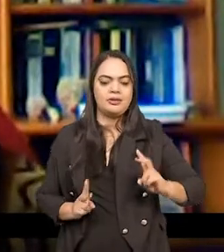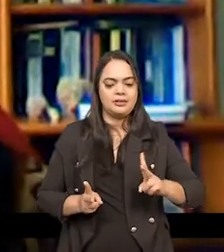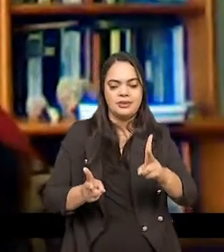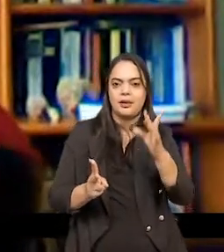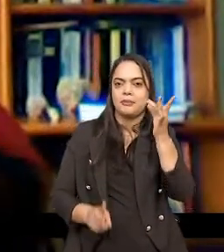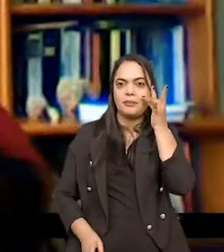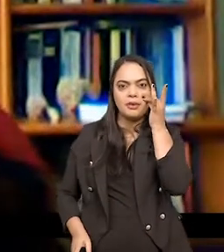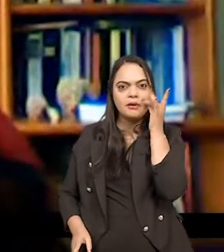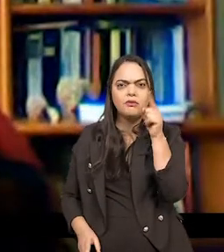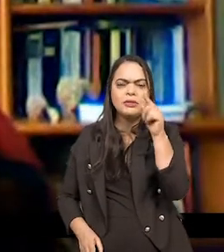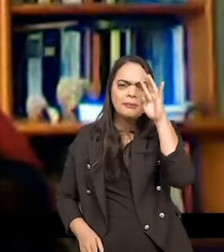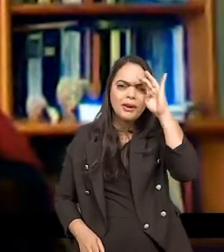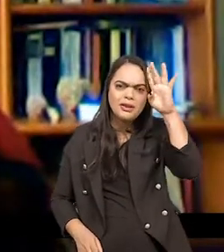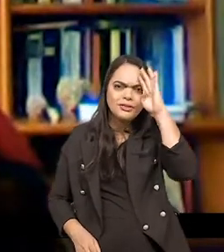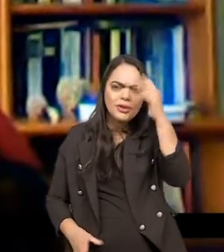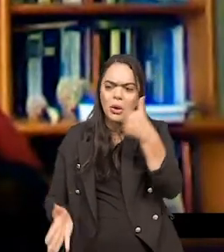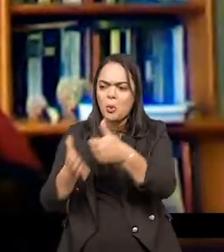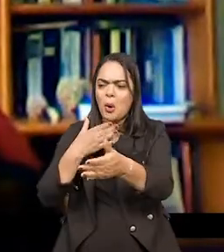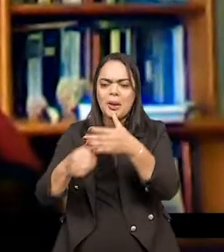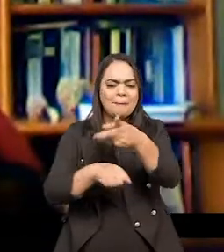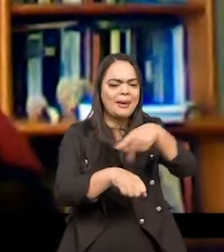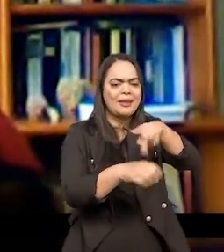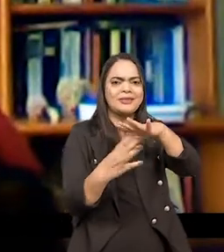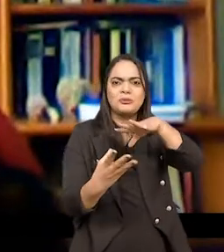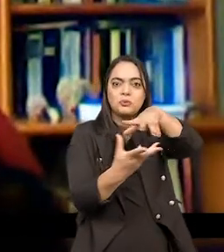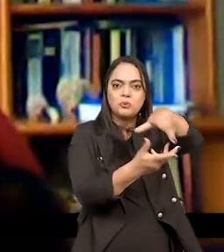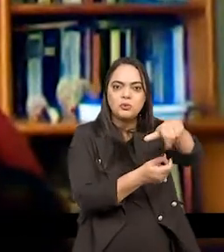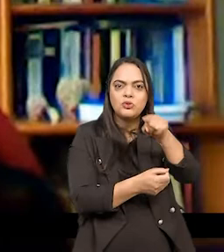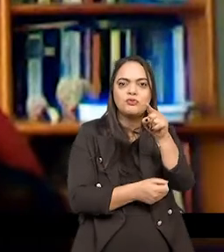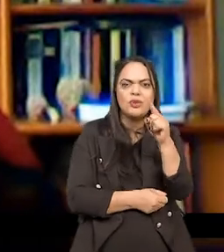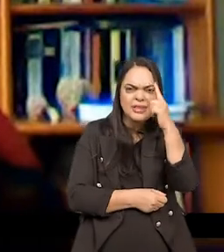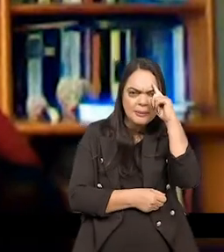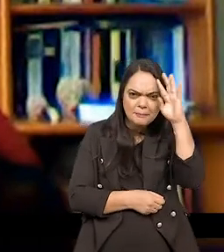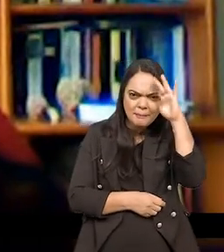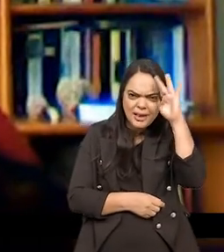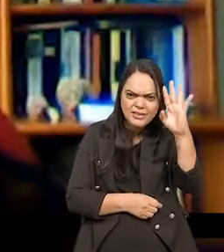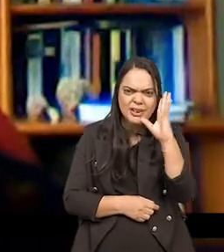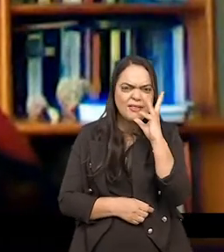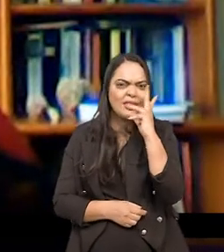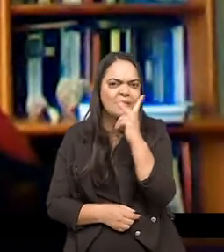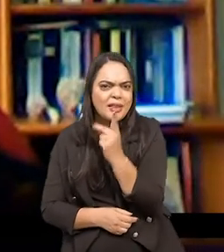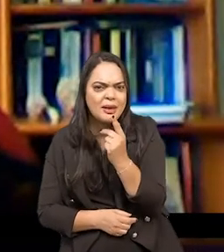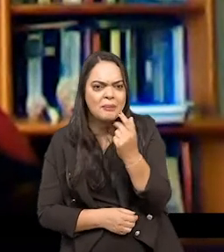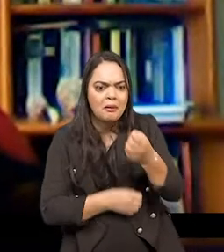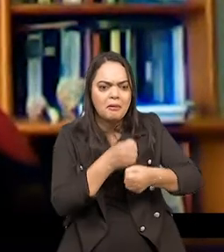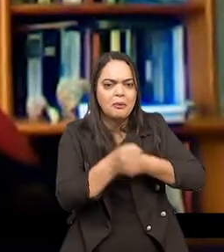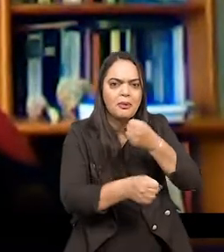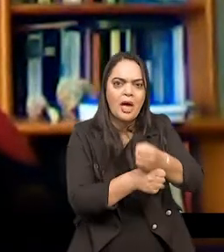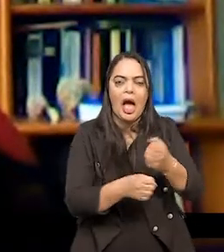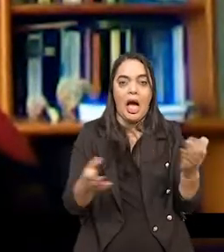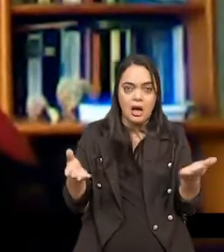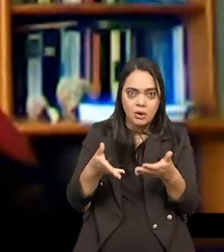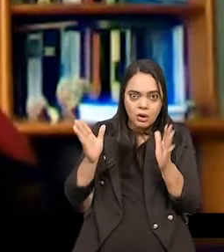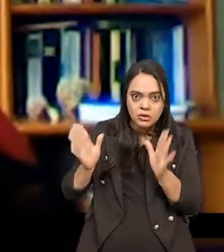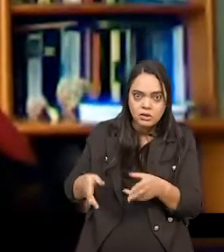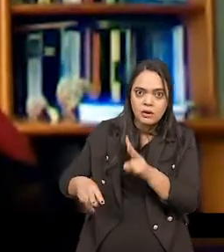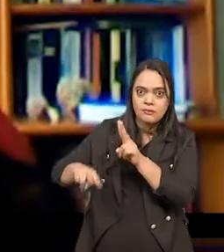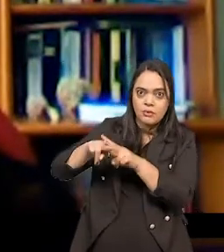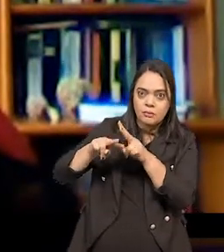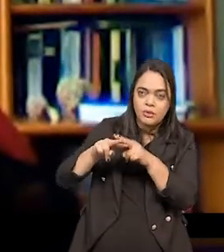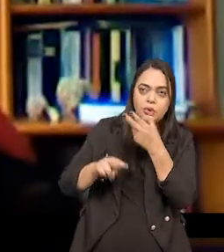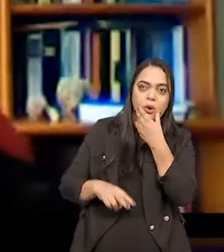qualquer país do mundo civilizado, que tu vai demorar esse tempo. Agora, quando foi preso fulano, aquele lá, que quebrou a placa,